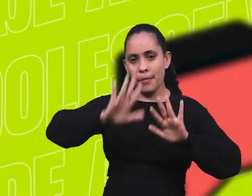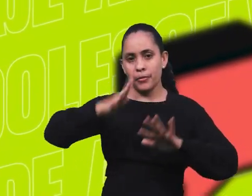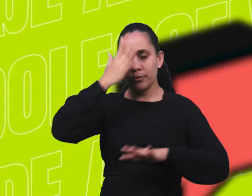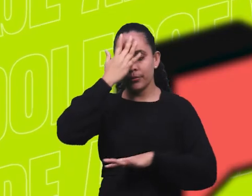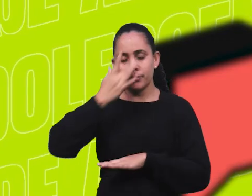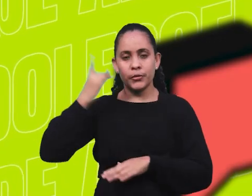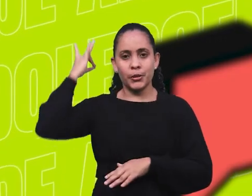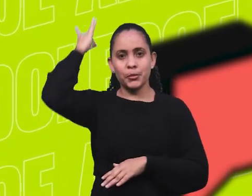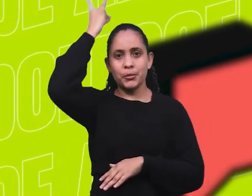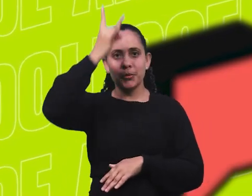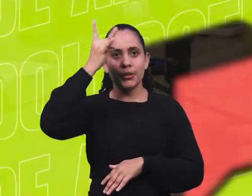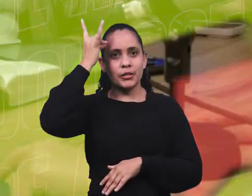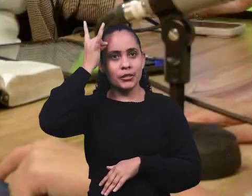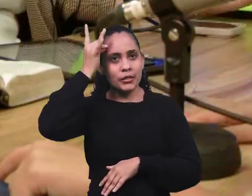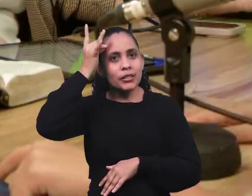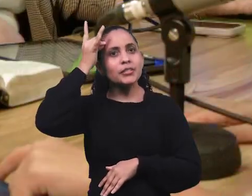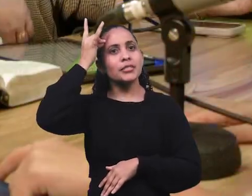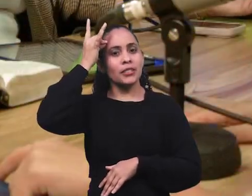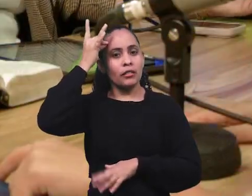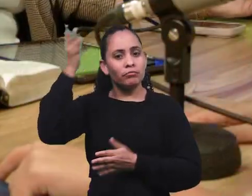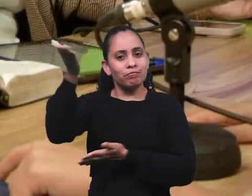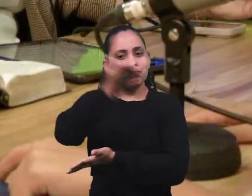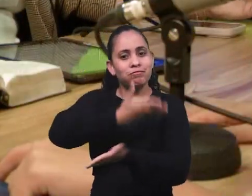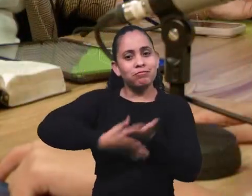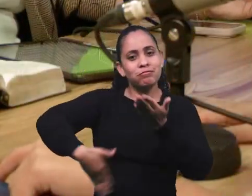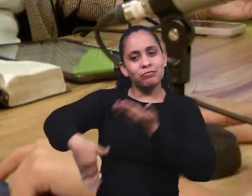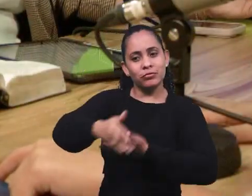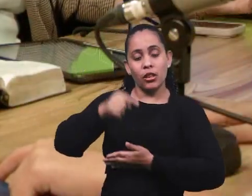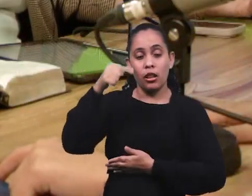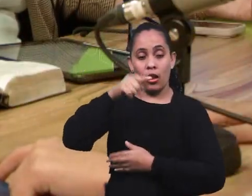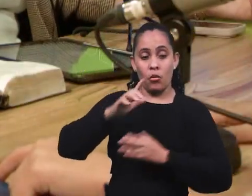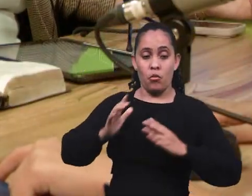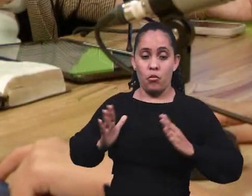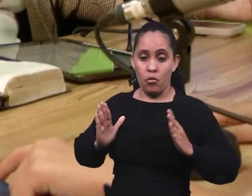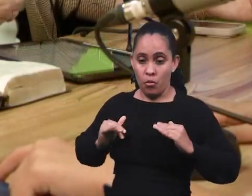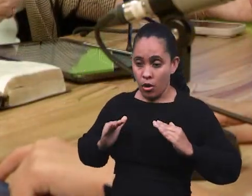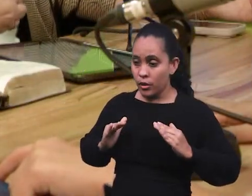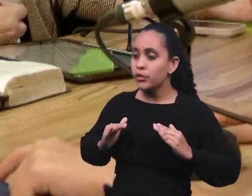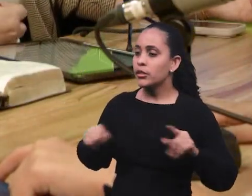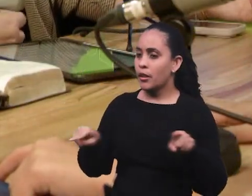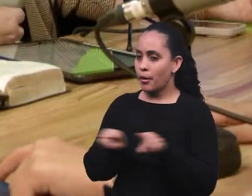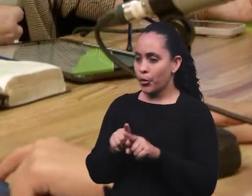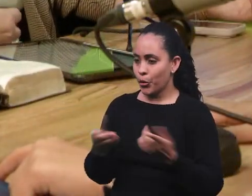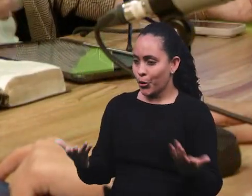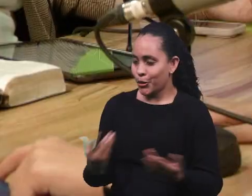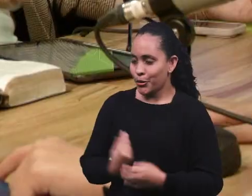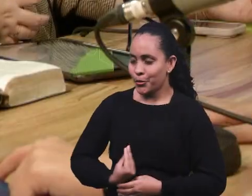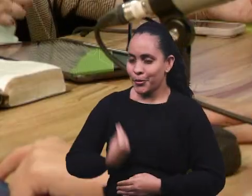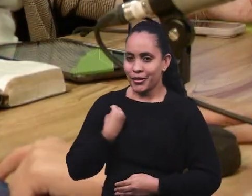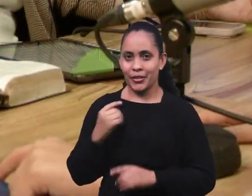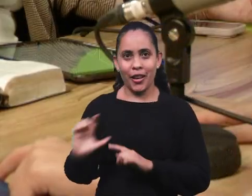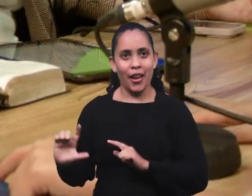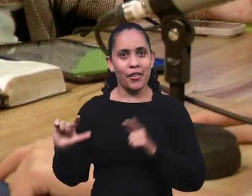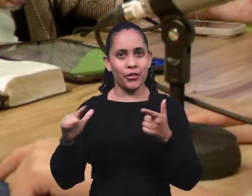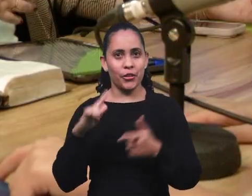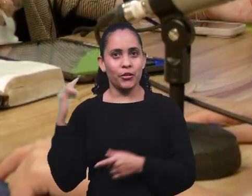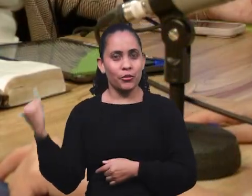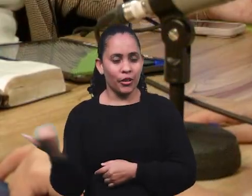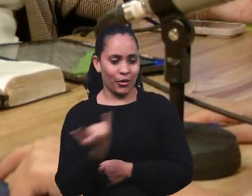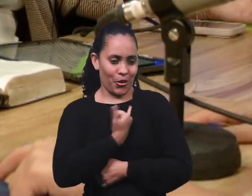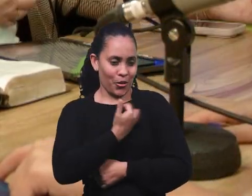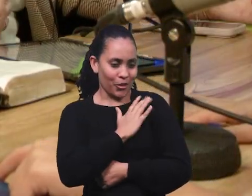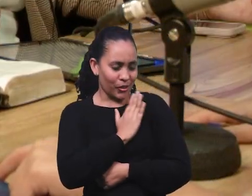é o mesmo. O mesmo Espírito, o mesmo anjo que estava ali, é o mesmo anjo que está aqui conosco hoje. Atuando, falando